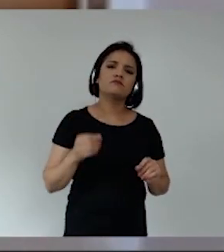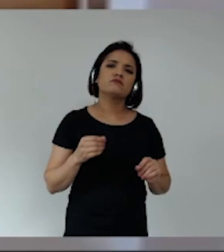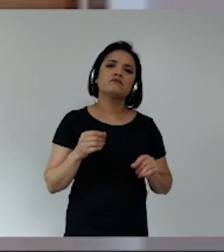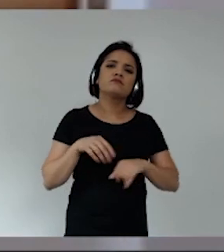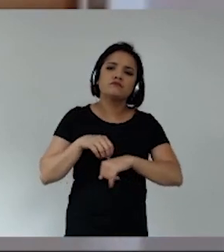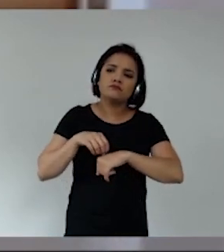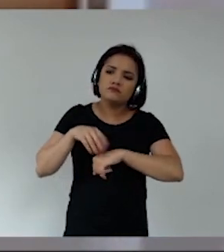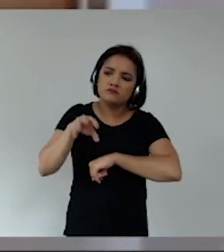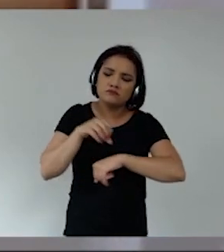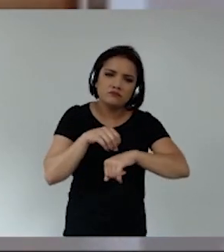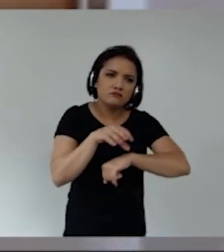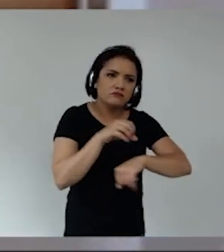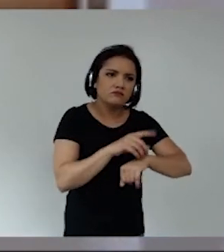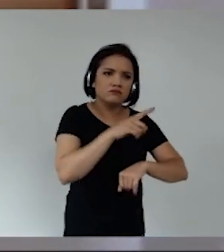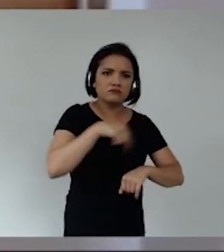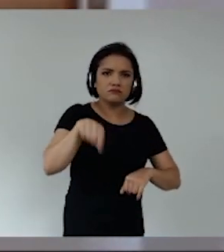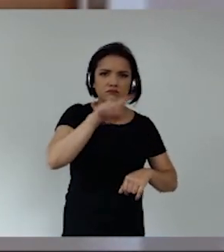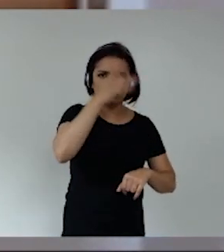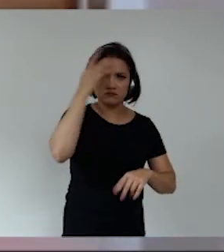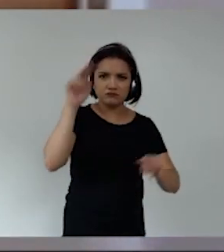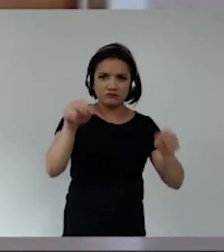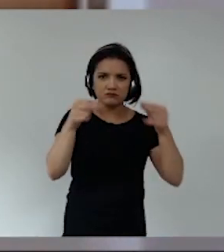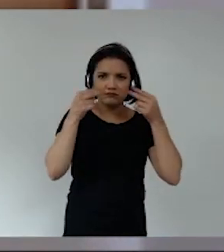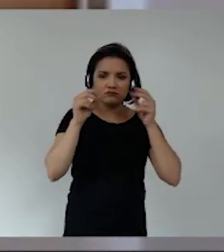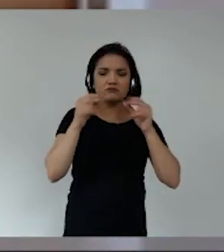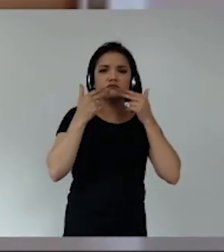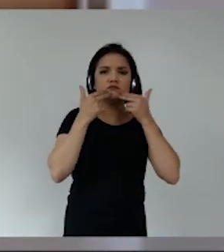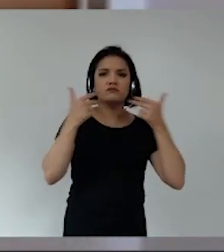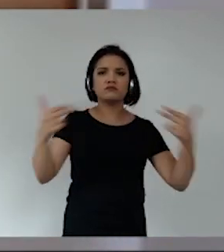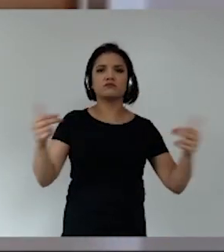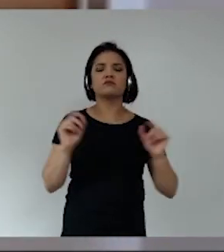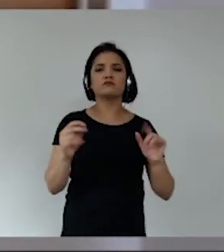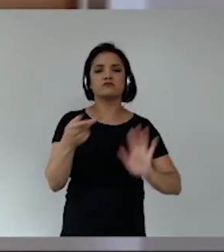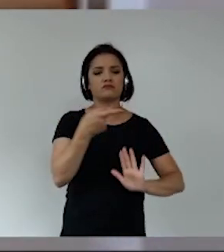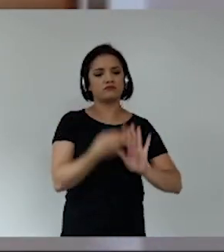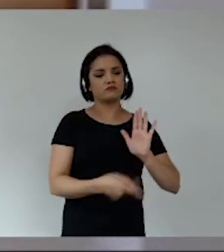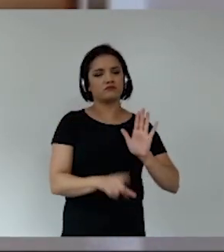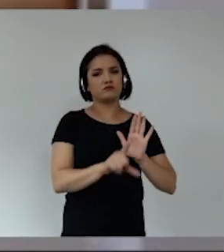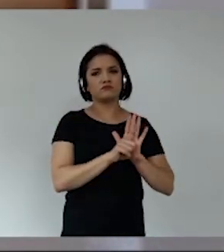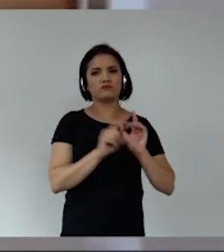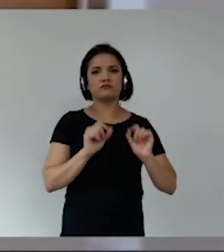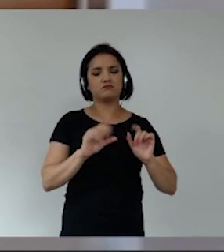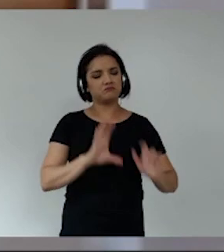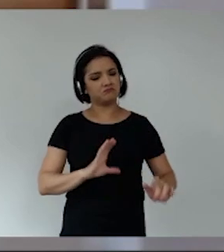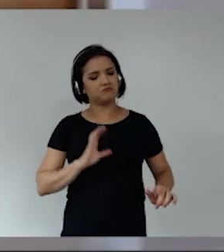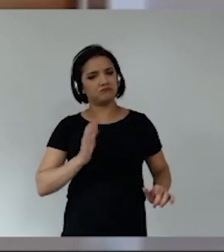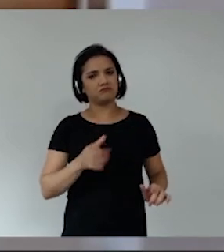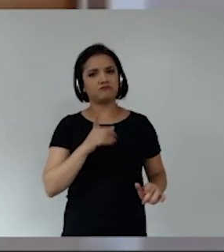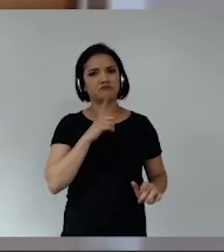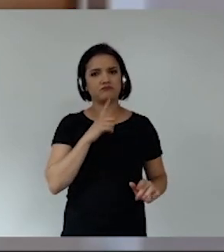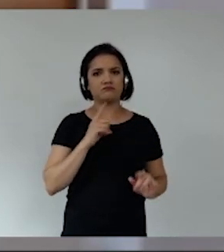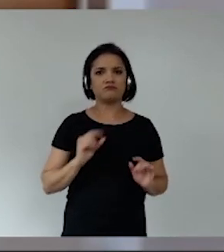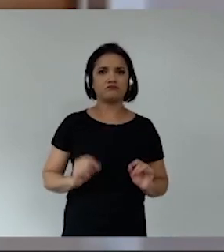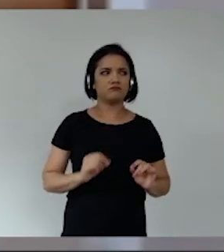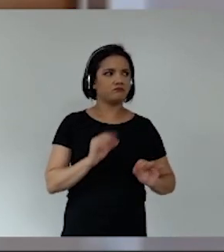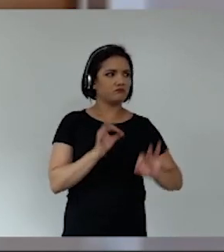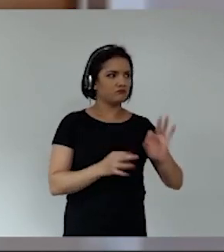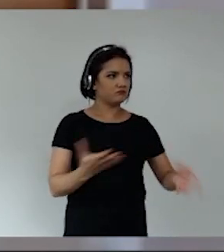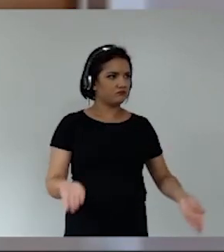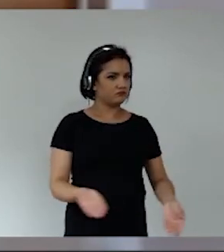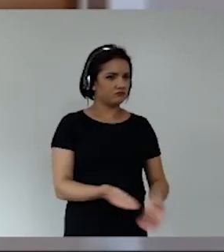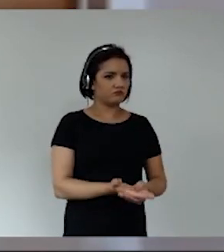e às advogadas que nos acompanham, primeiro, a notícia desse projeto de lei, esse ousado projeto de lei que tira da